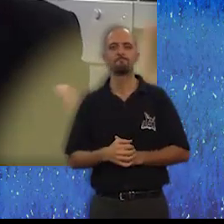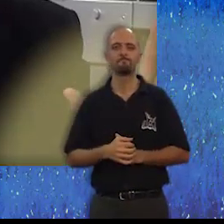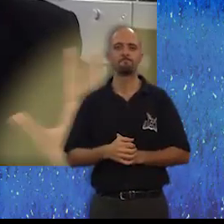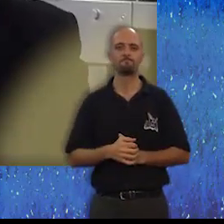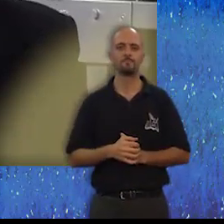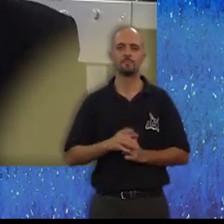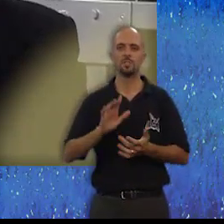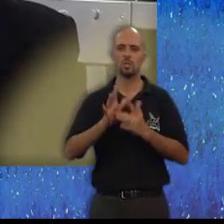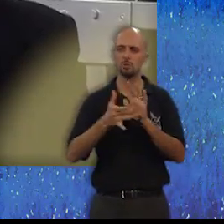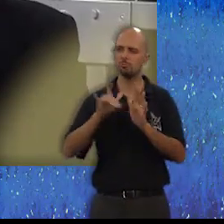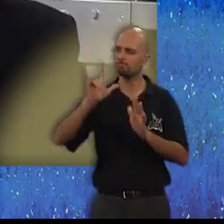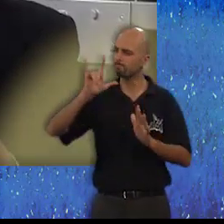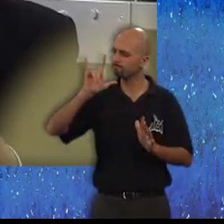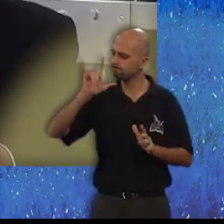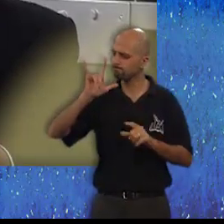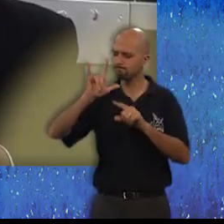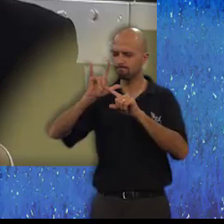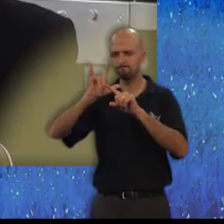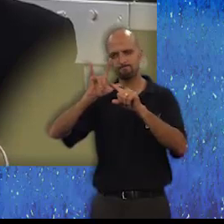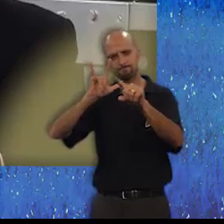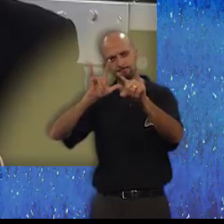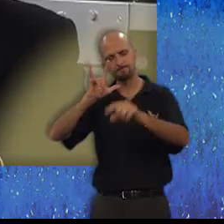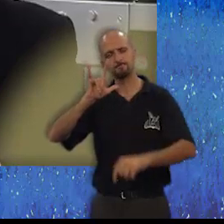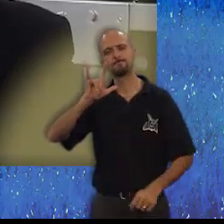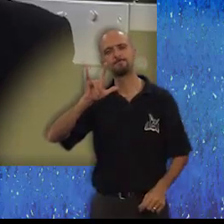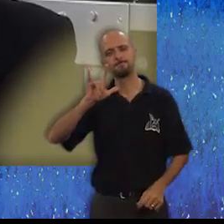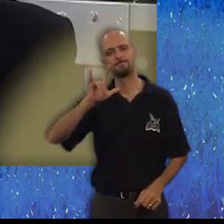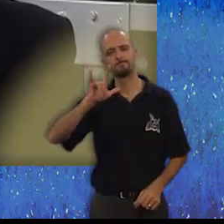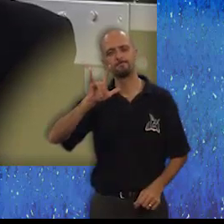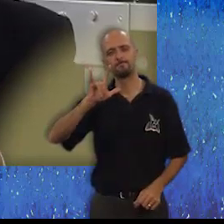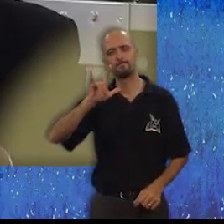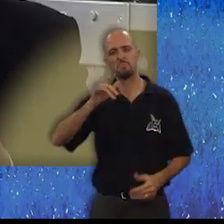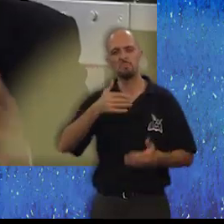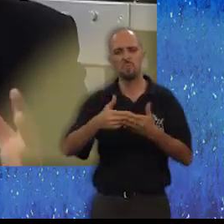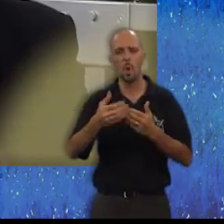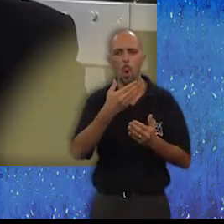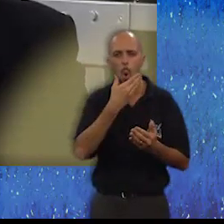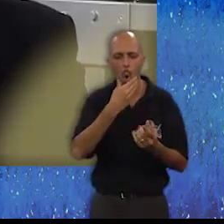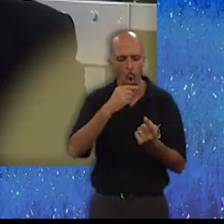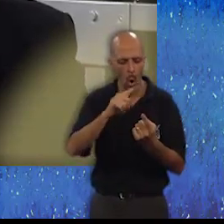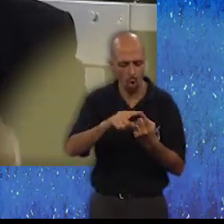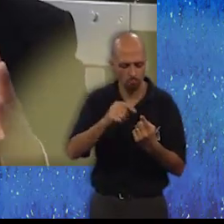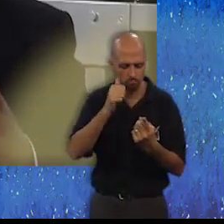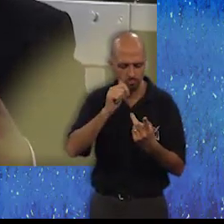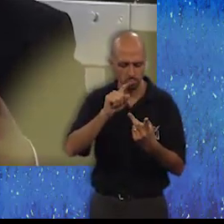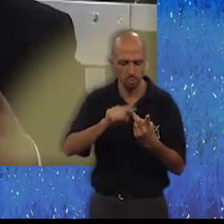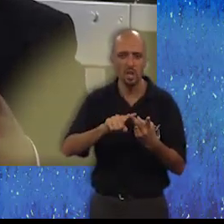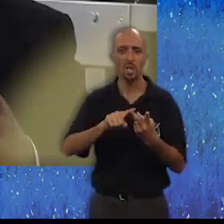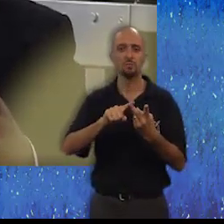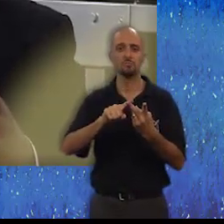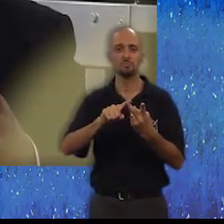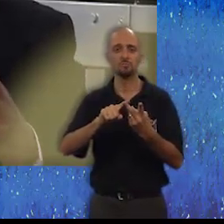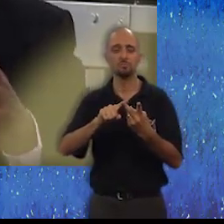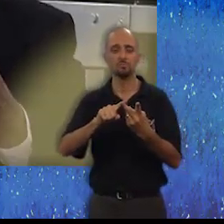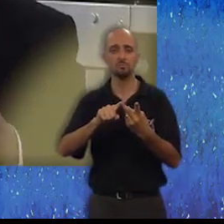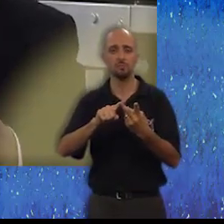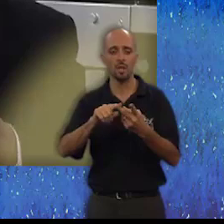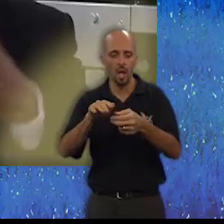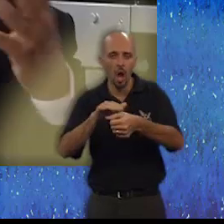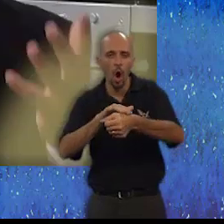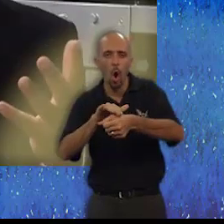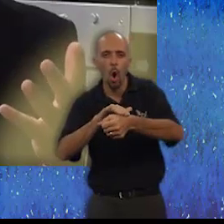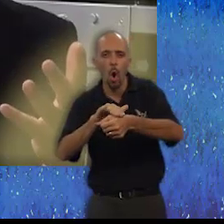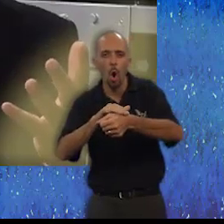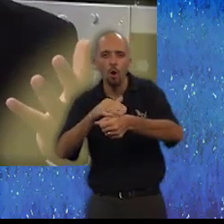ou nenhuma influência. Não importa se você é branco ou negro, homem ou mulher. Não importa se você tem que